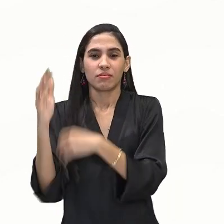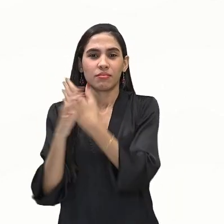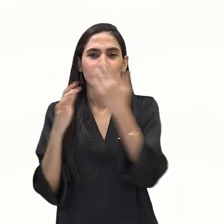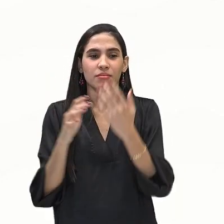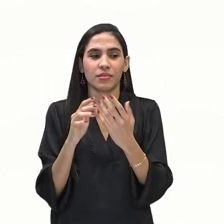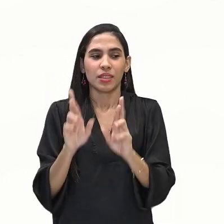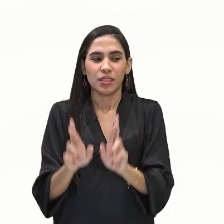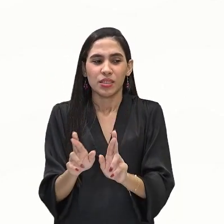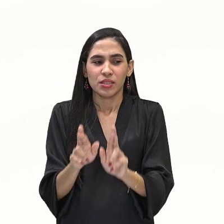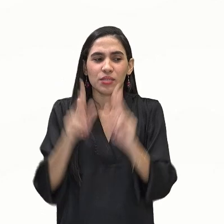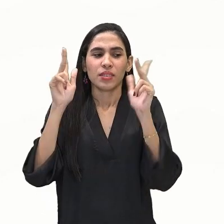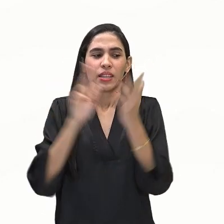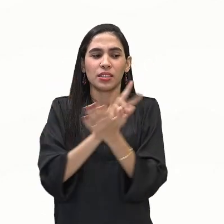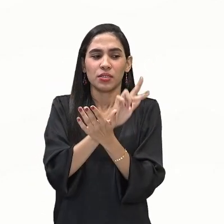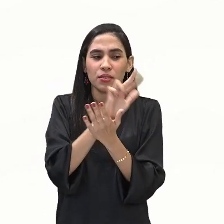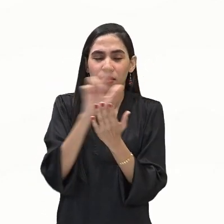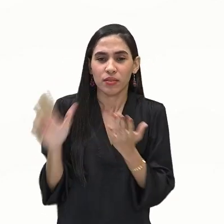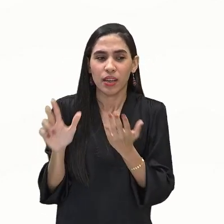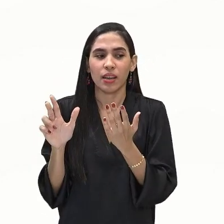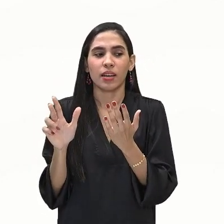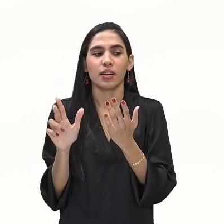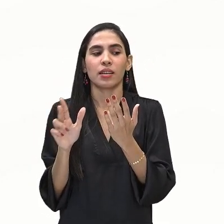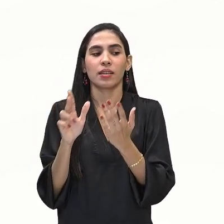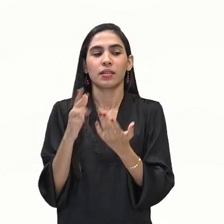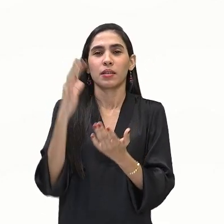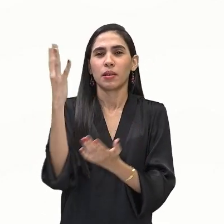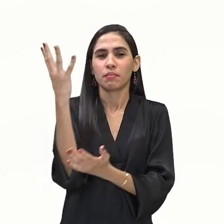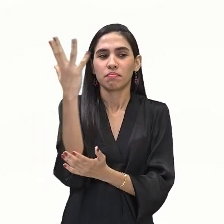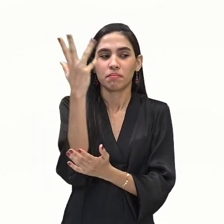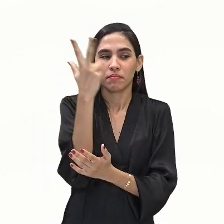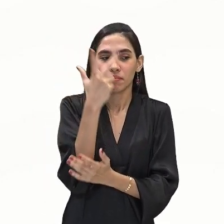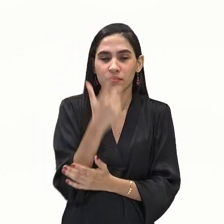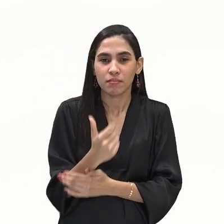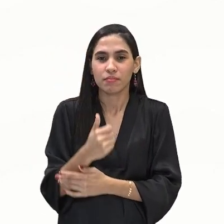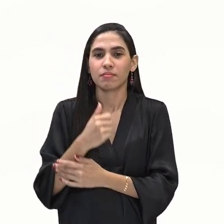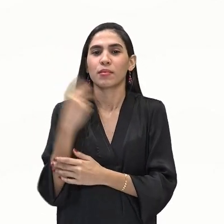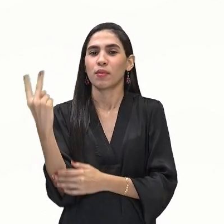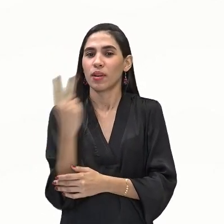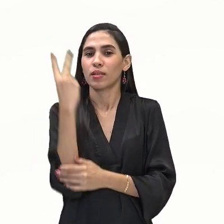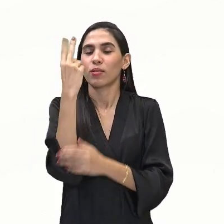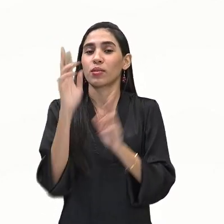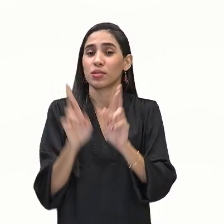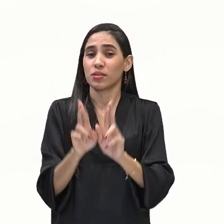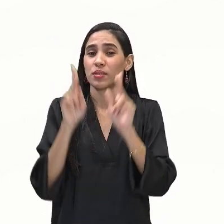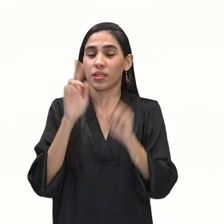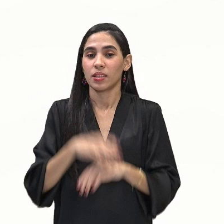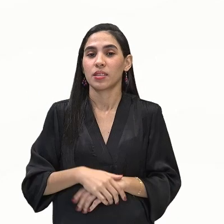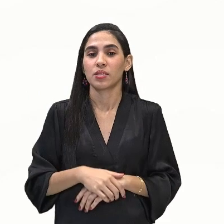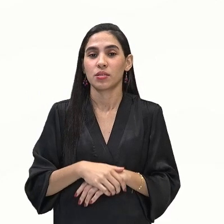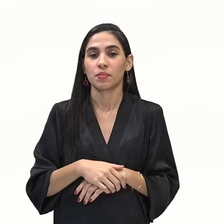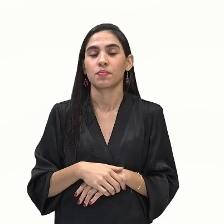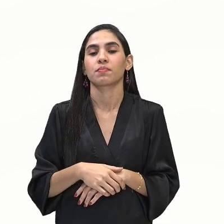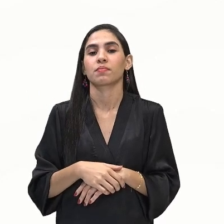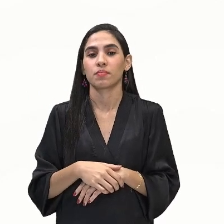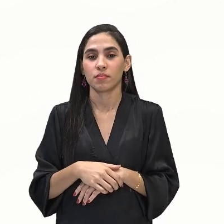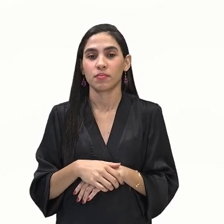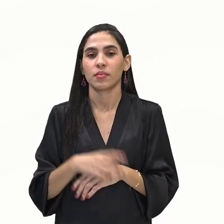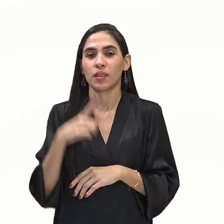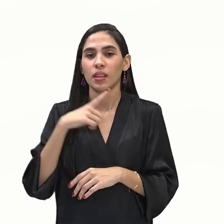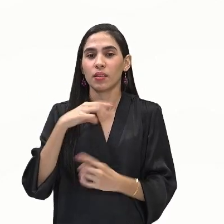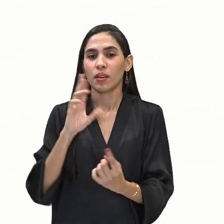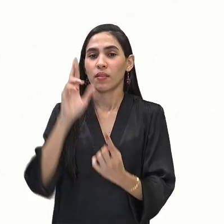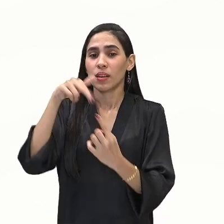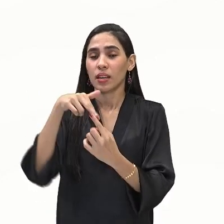que é diferente lá da Europa, a beleza natural, exuberante, em oposição a toda a paisagem, né,